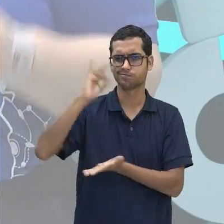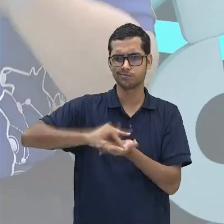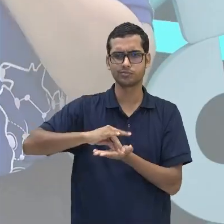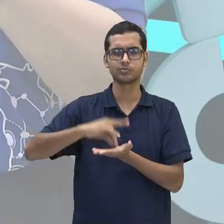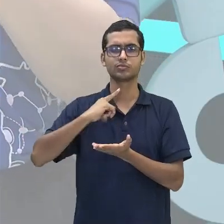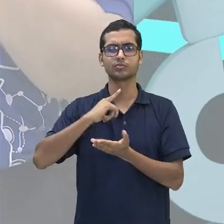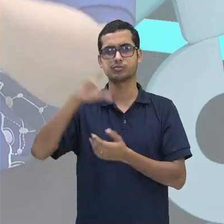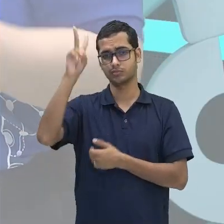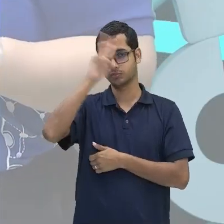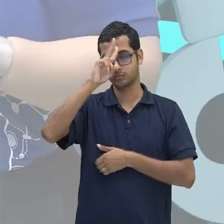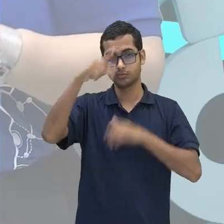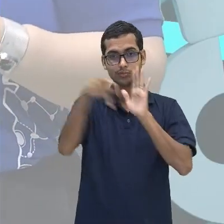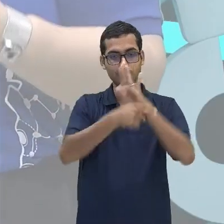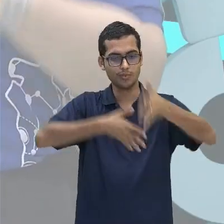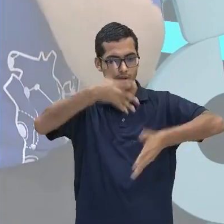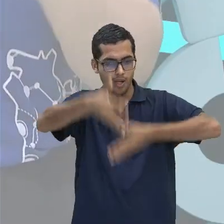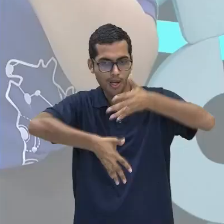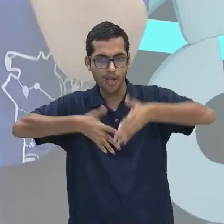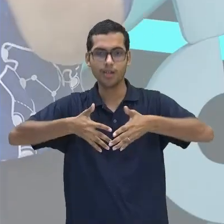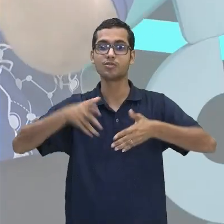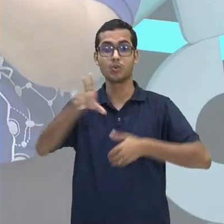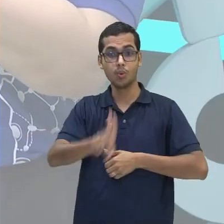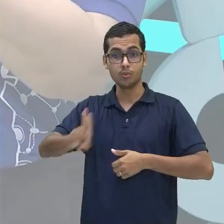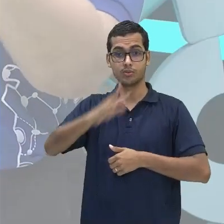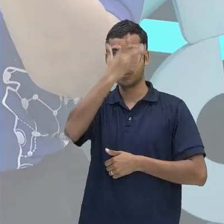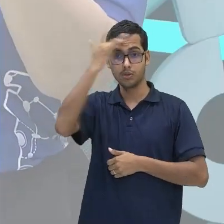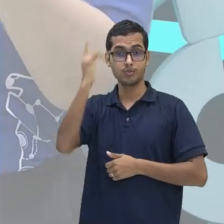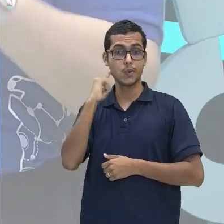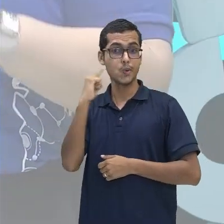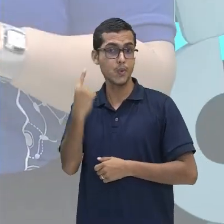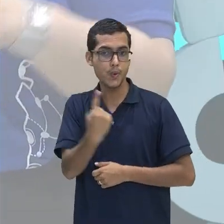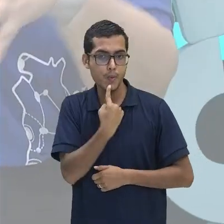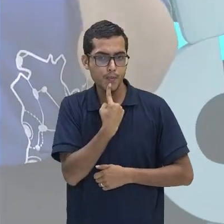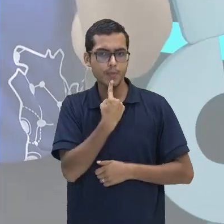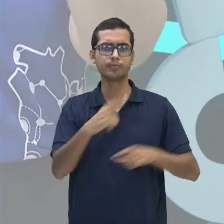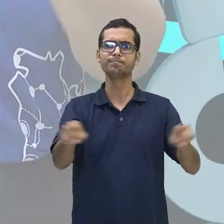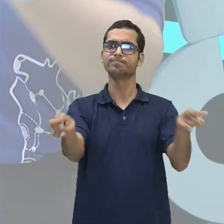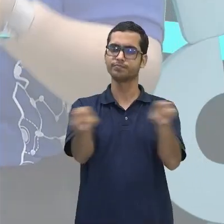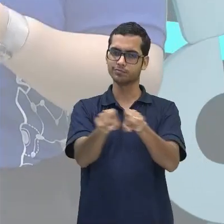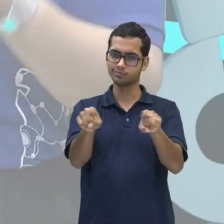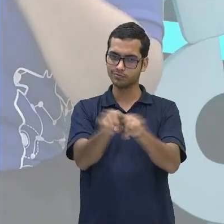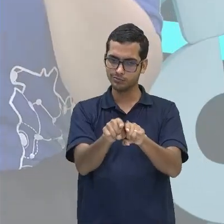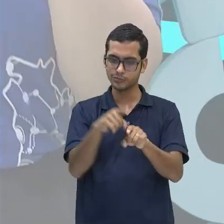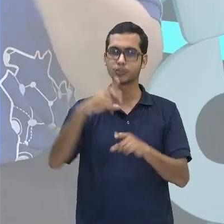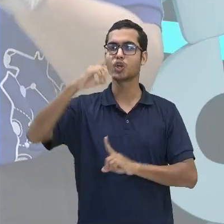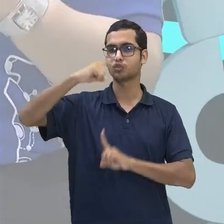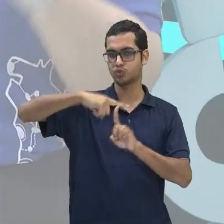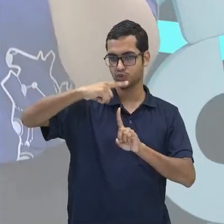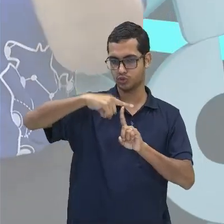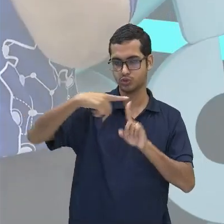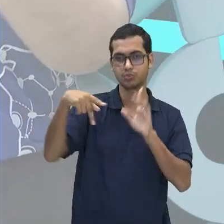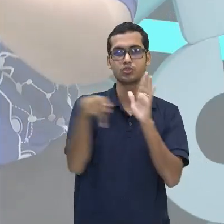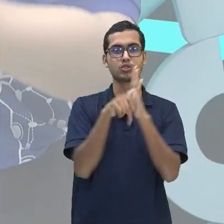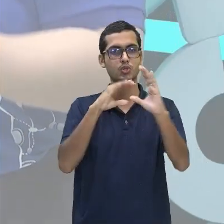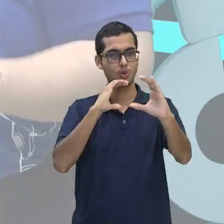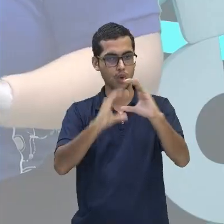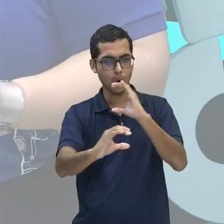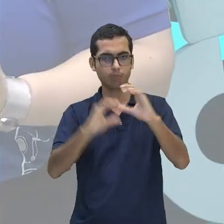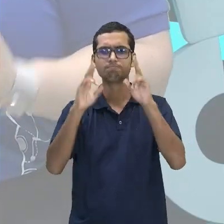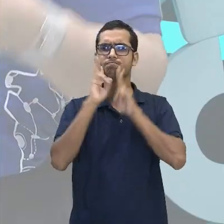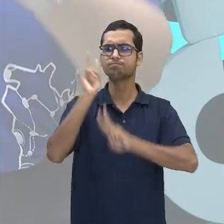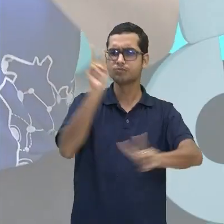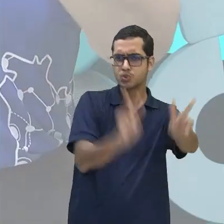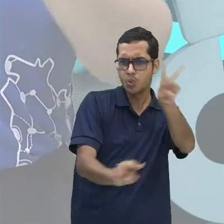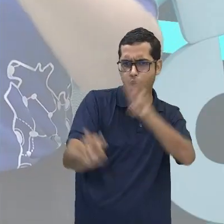de sinais utilizada pelos surdos, né? É um conjunto de códigos ali visuais e